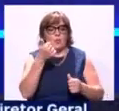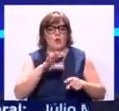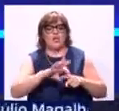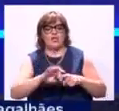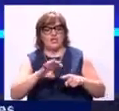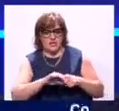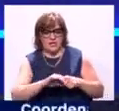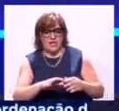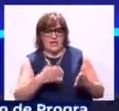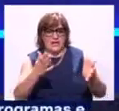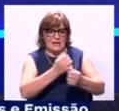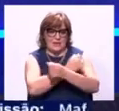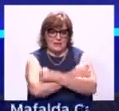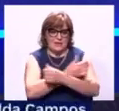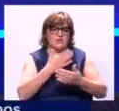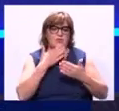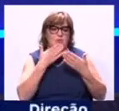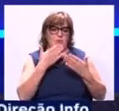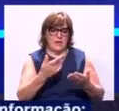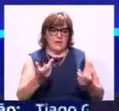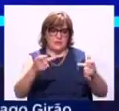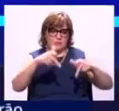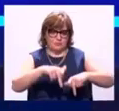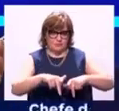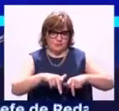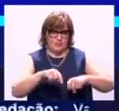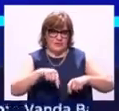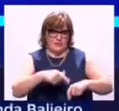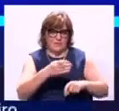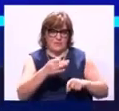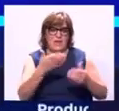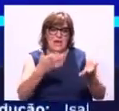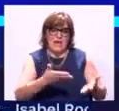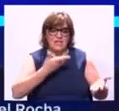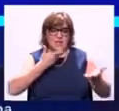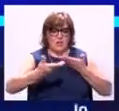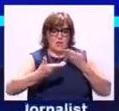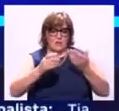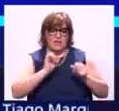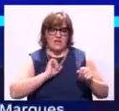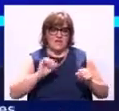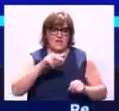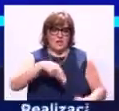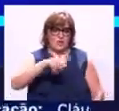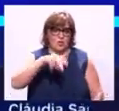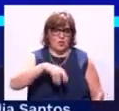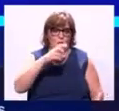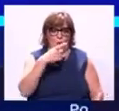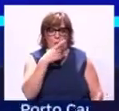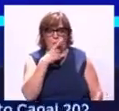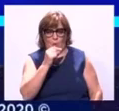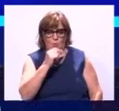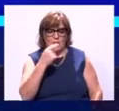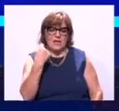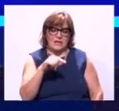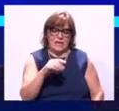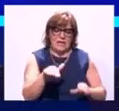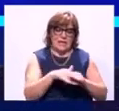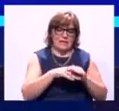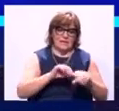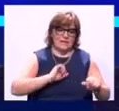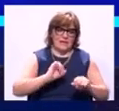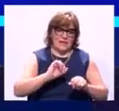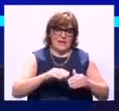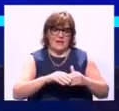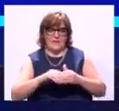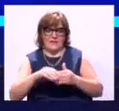muito campanha. Obrigado, e um grande abraço muito e obrigado, obrigado por ter estado aqui no Porto Canal. Foi esta muito a conversa obrigado. Com Nuno Lobo, é o candidato, o